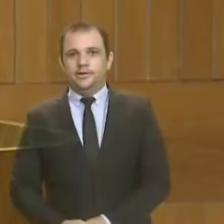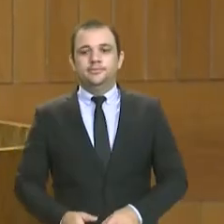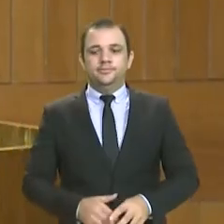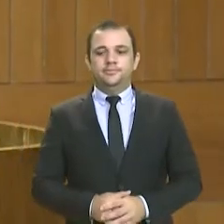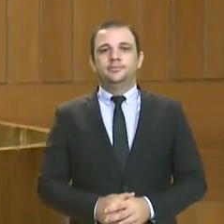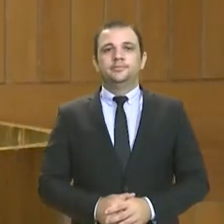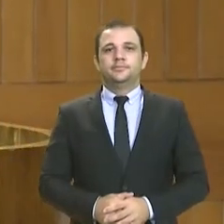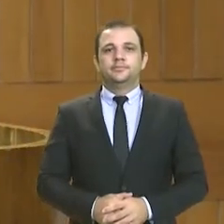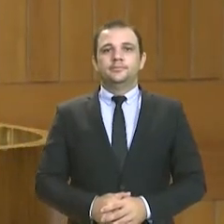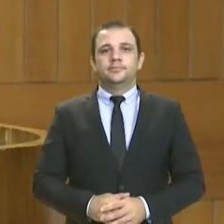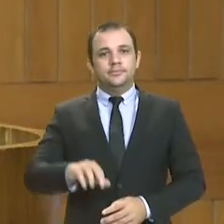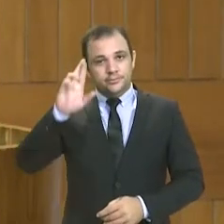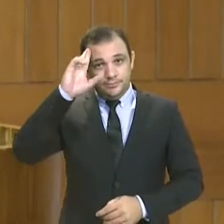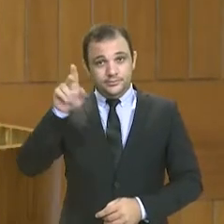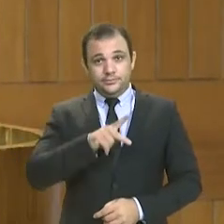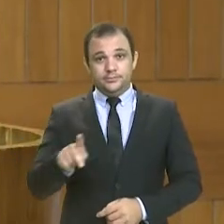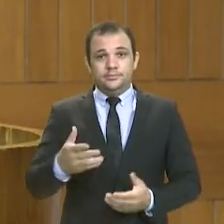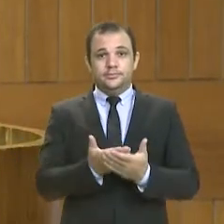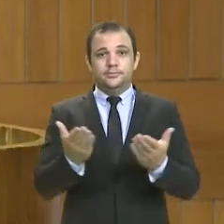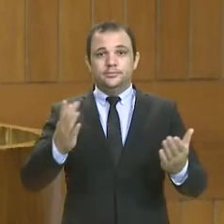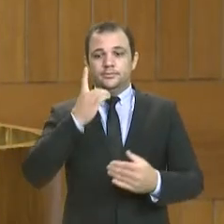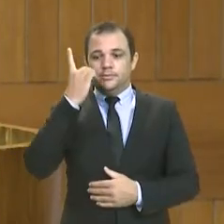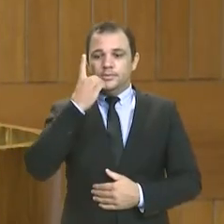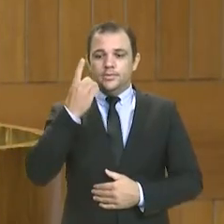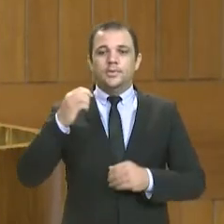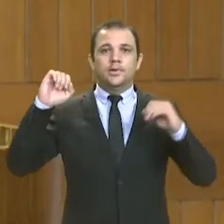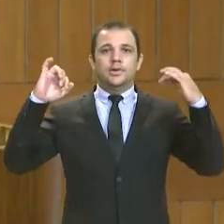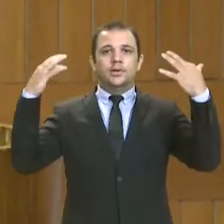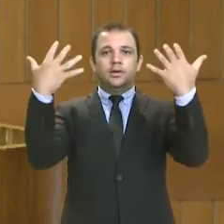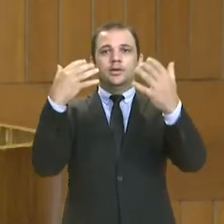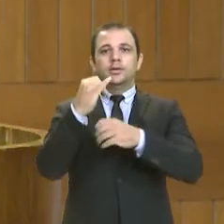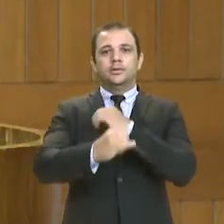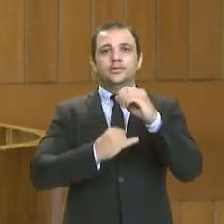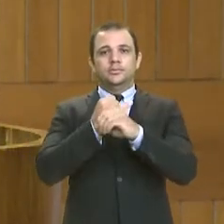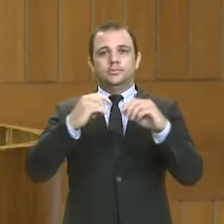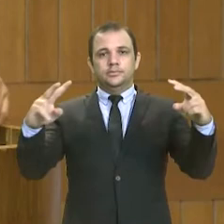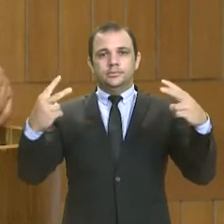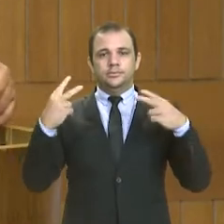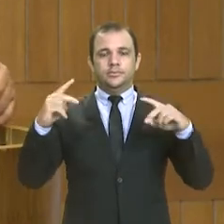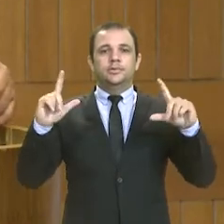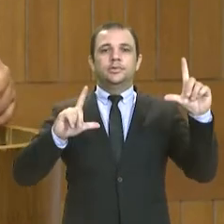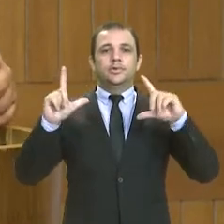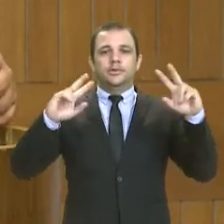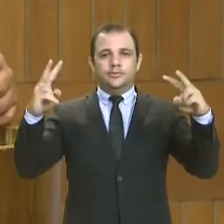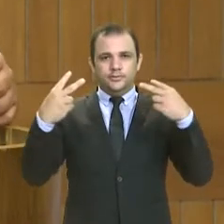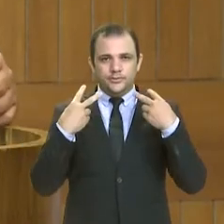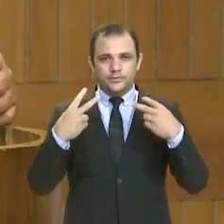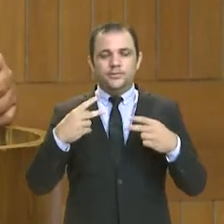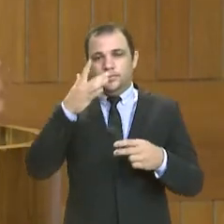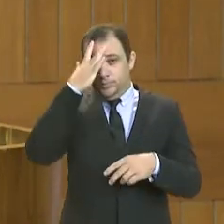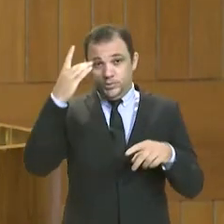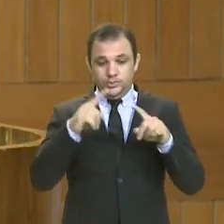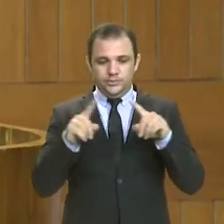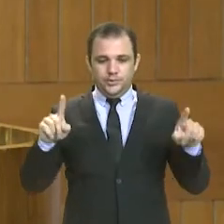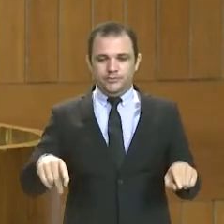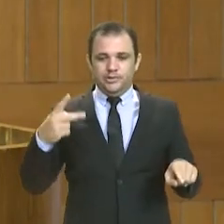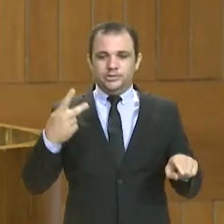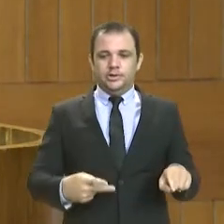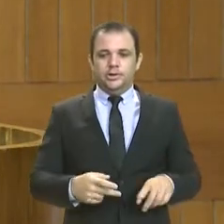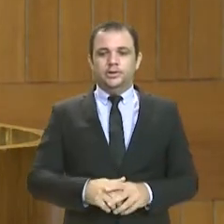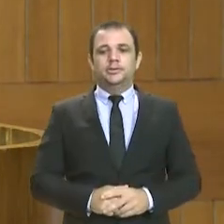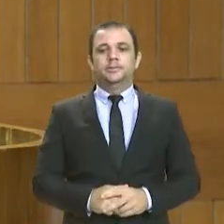Senhor presidente, senhoras e senhores deputados, membros da galeria, internautas, telespectadores da TV Assembleia, funcionários desse poder. Primeiramente, eu quero